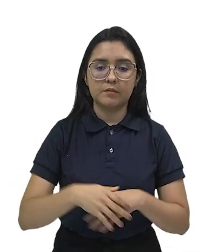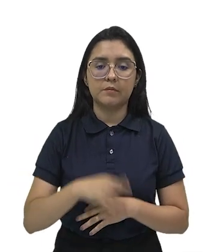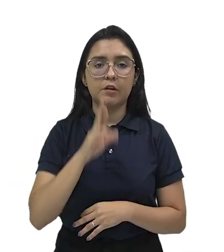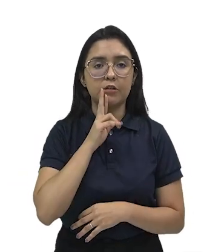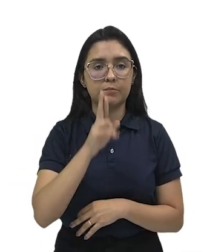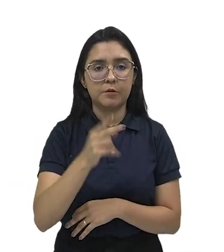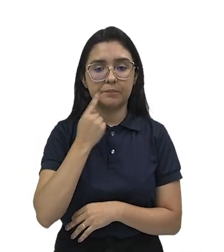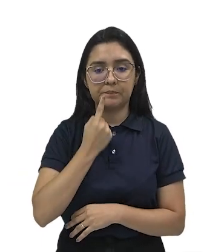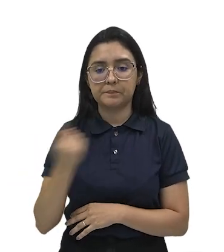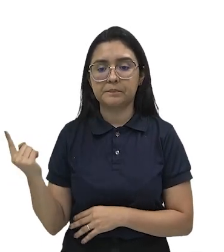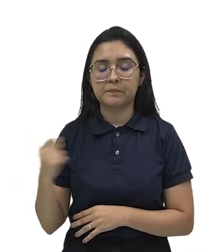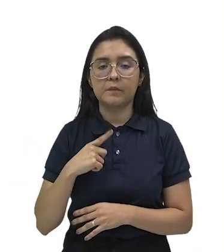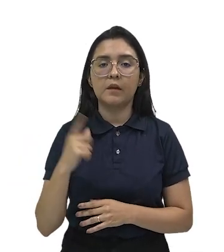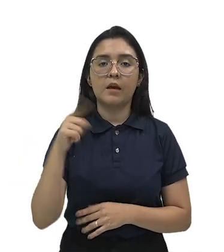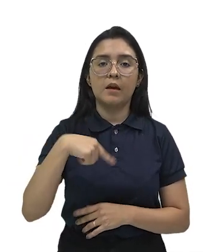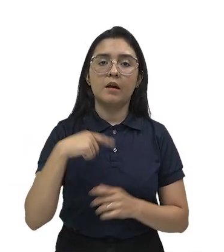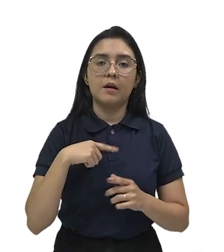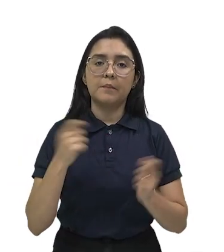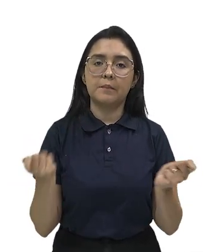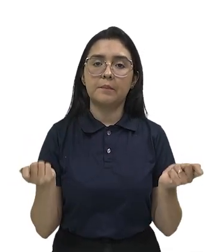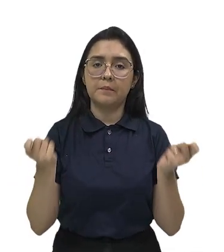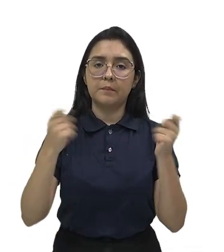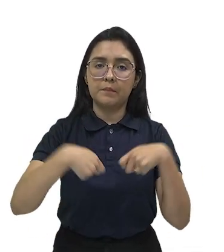Aqui, ó, é o que